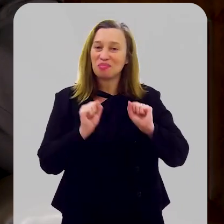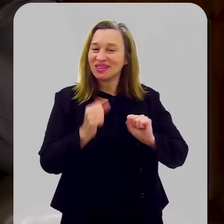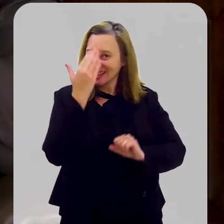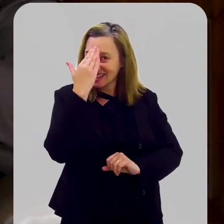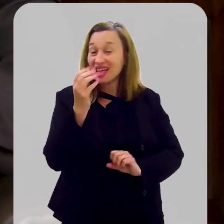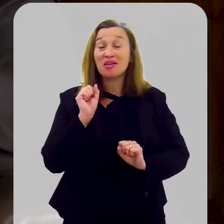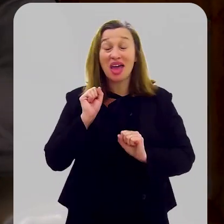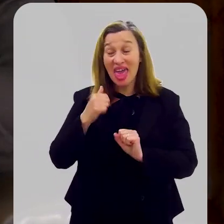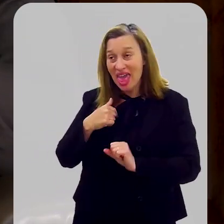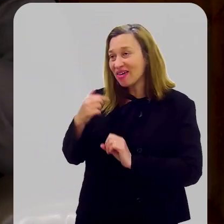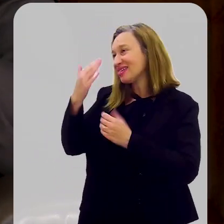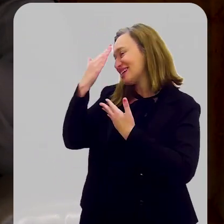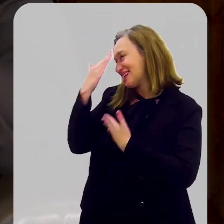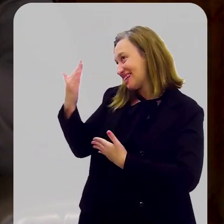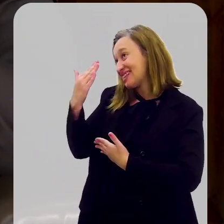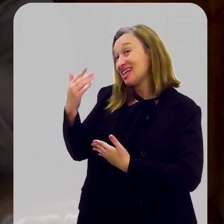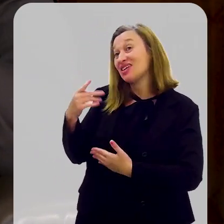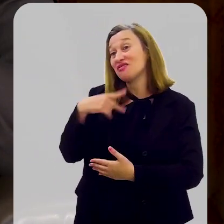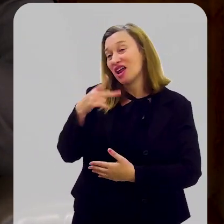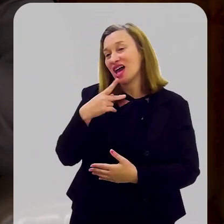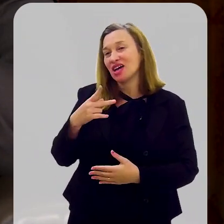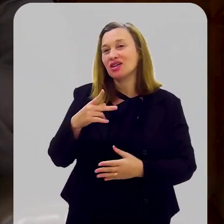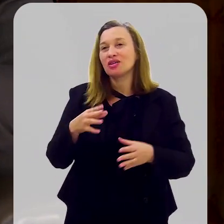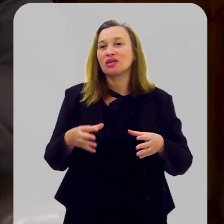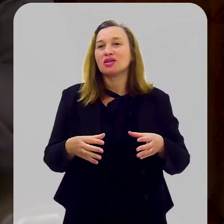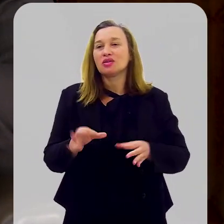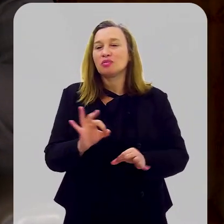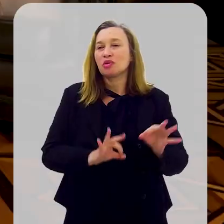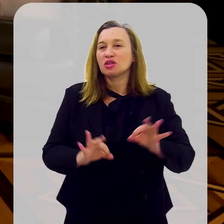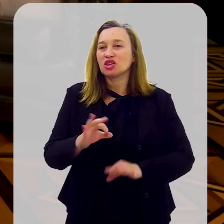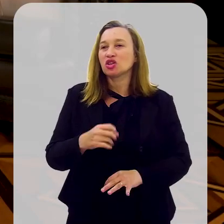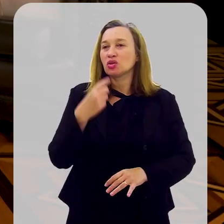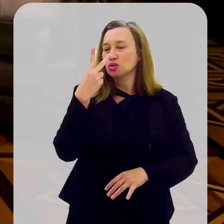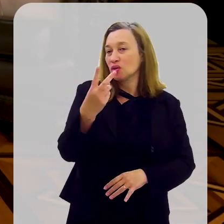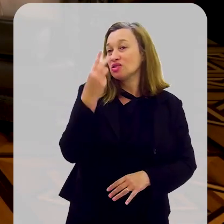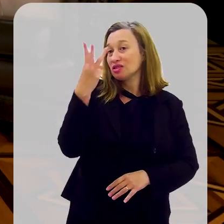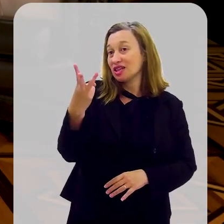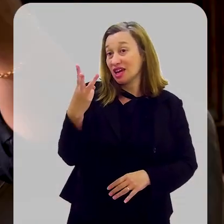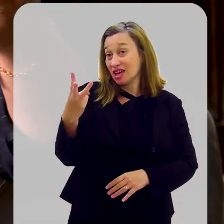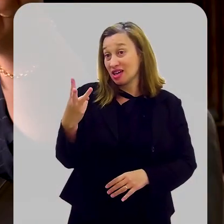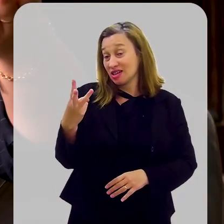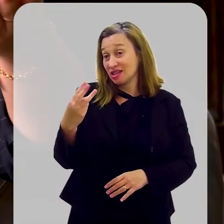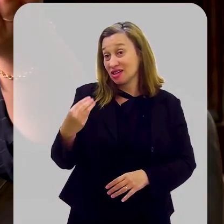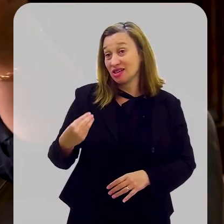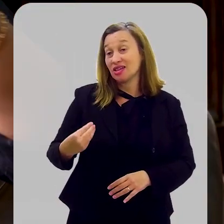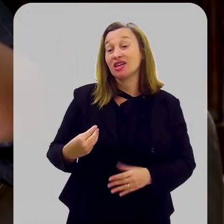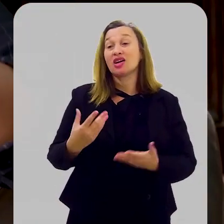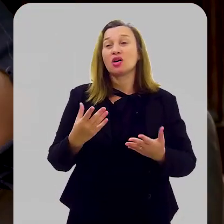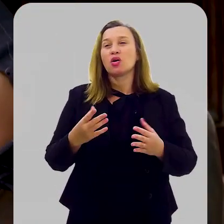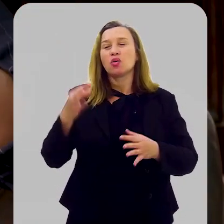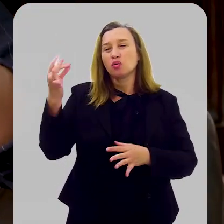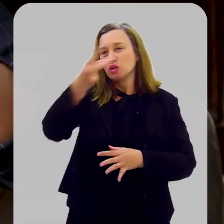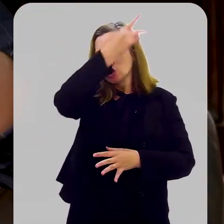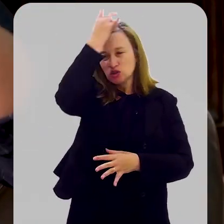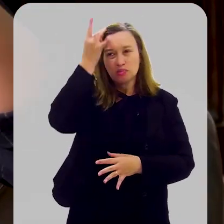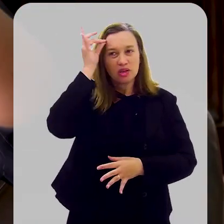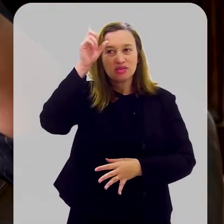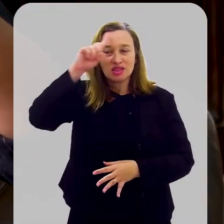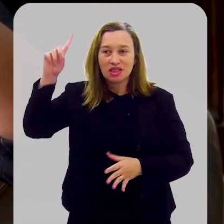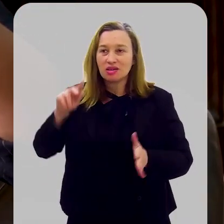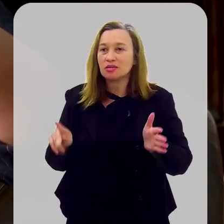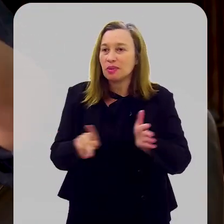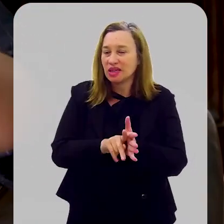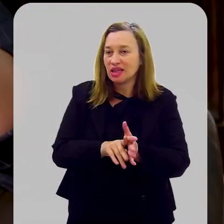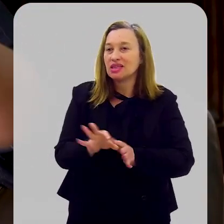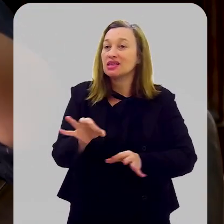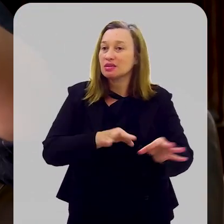Posso te agradecer por você ter vindo? Eu que quero agradecer, dizer que o projeto 2 ou 3 está no ar. Sim, fale dele. A Espírito de Deus faz parte